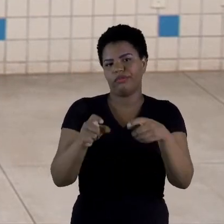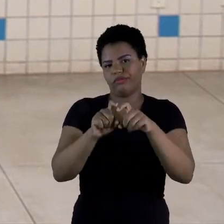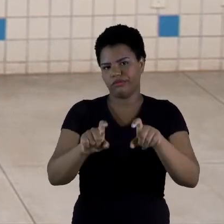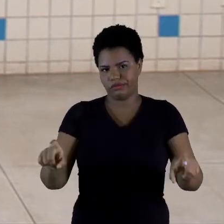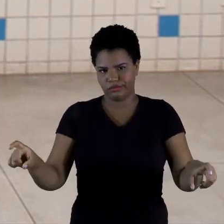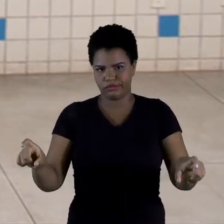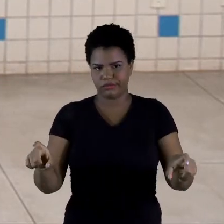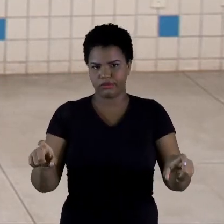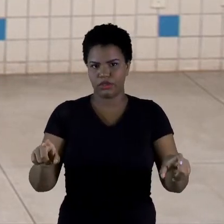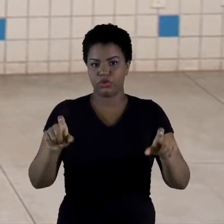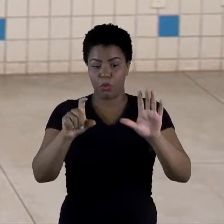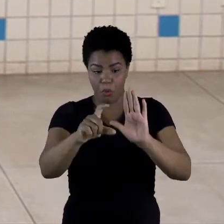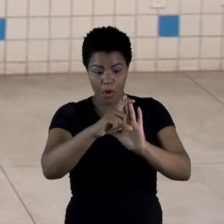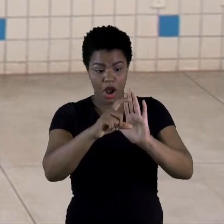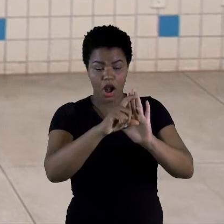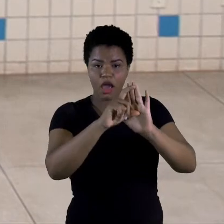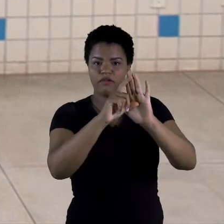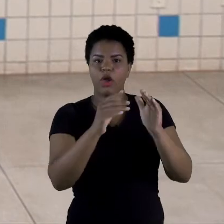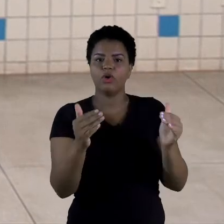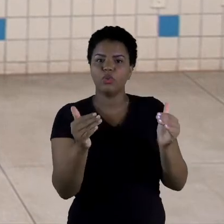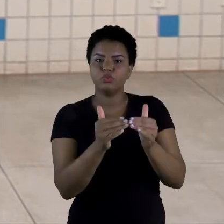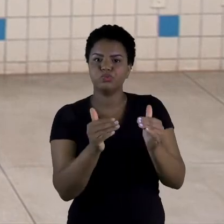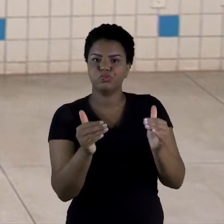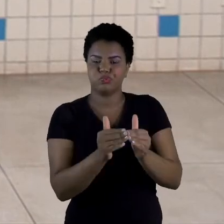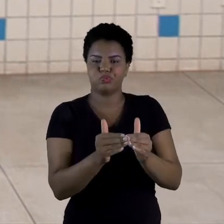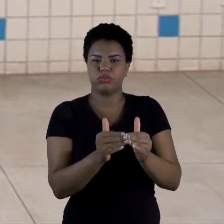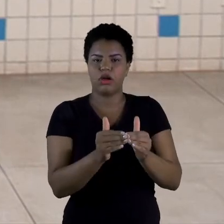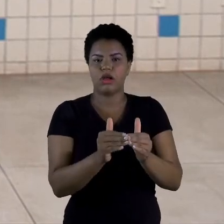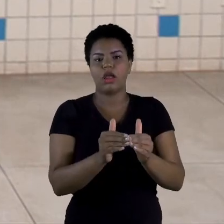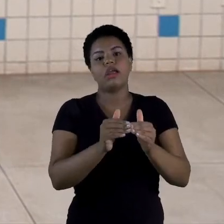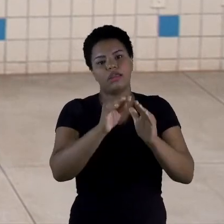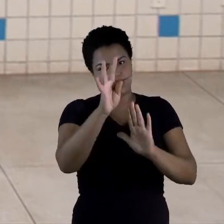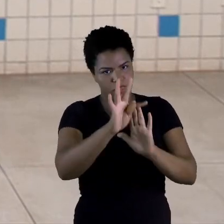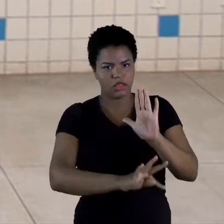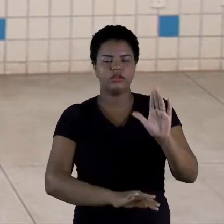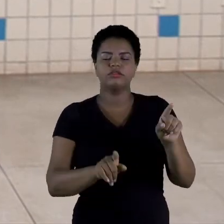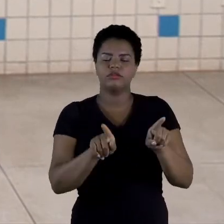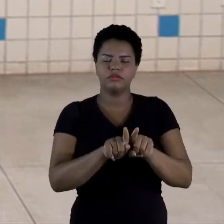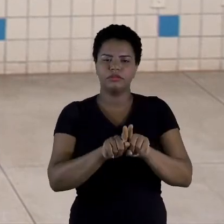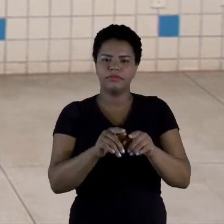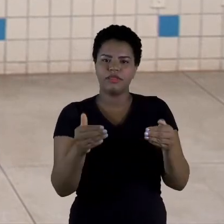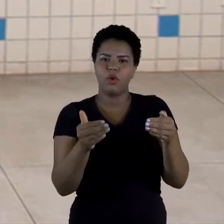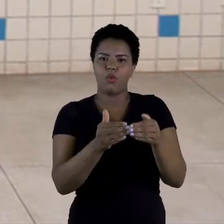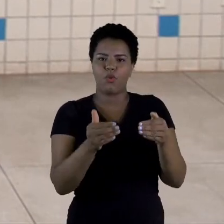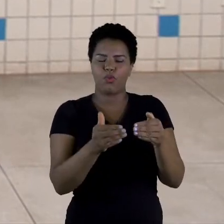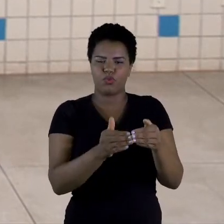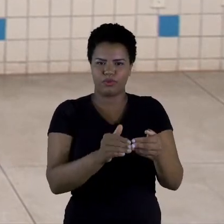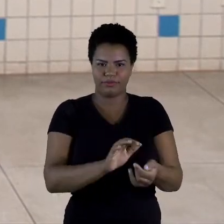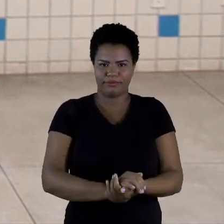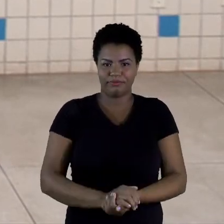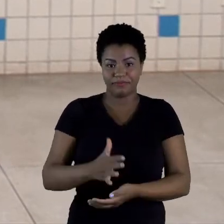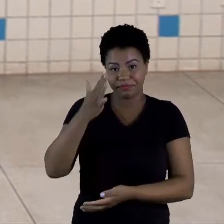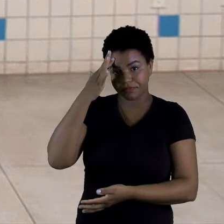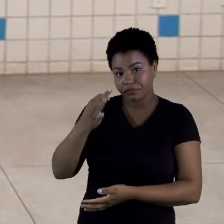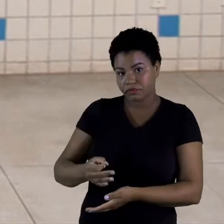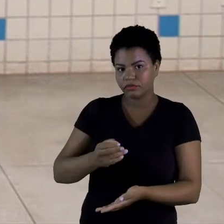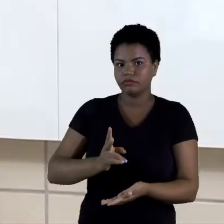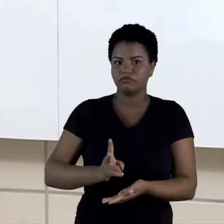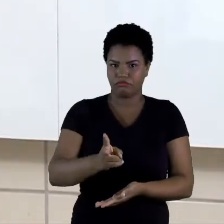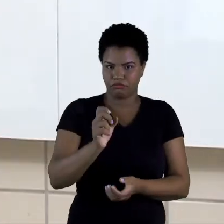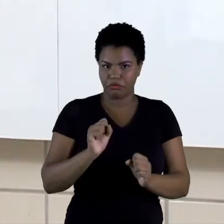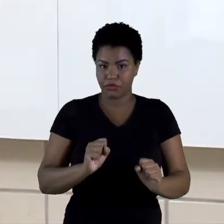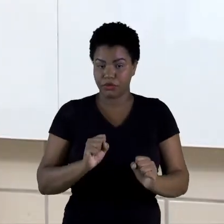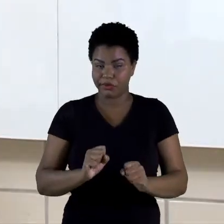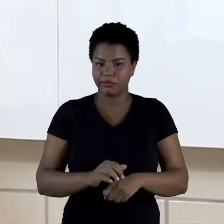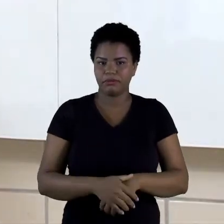meu parágrafo, que dá a concordância do meu texto. Compreendido? Podemos continuar? E